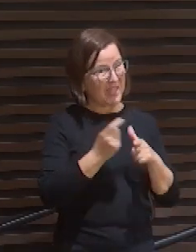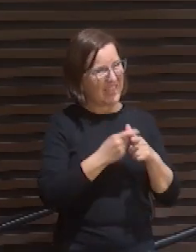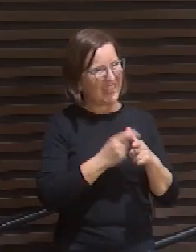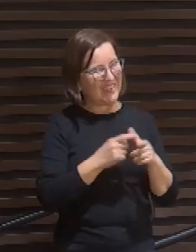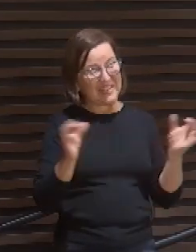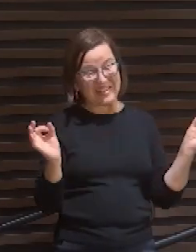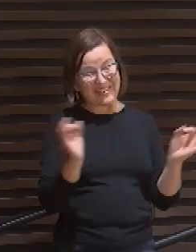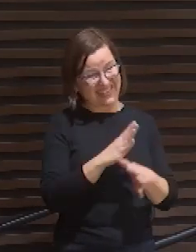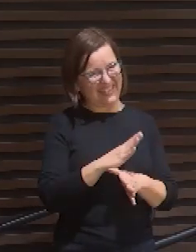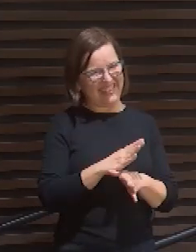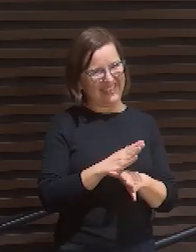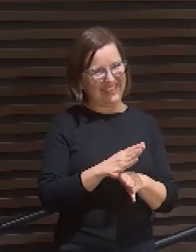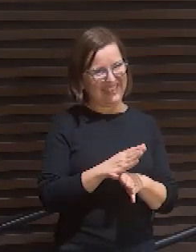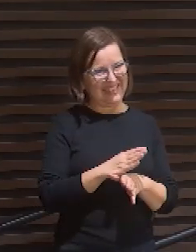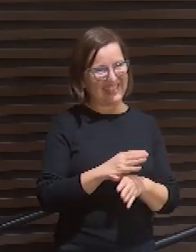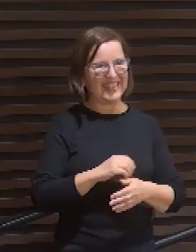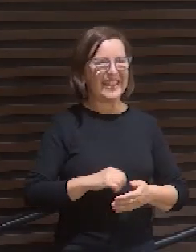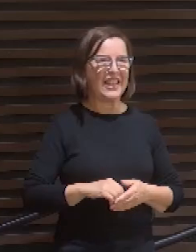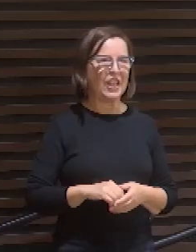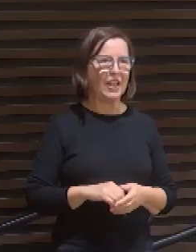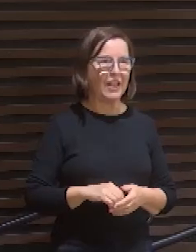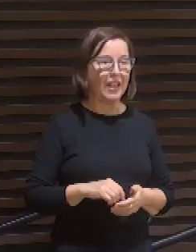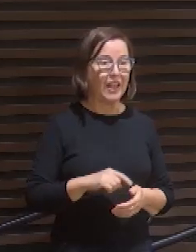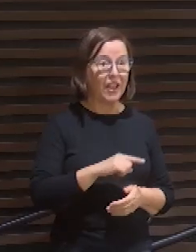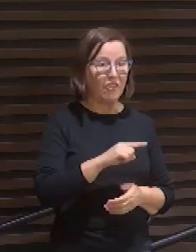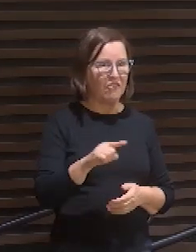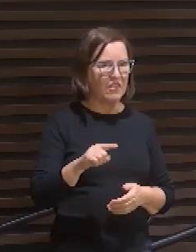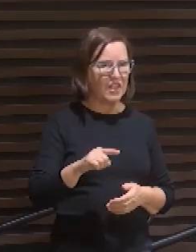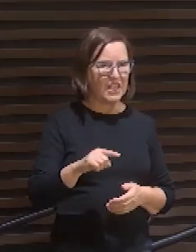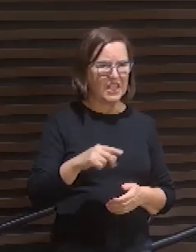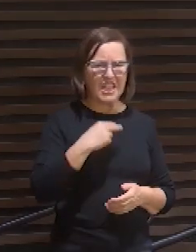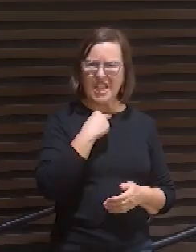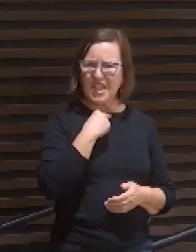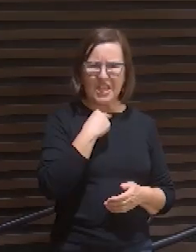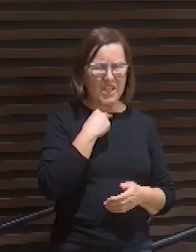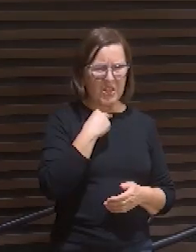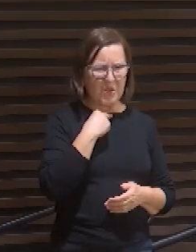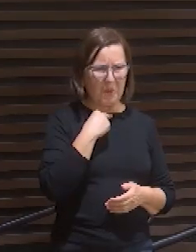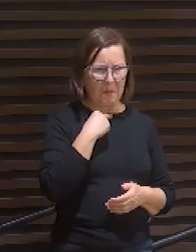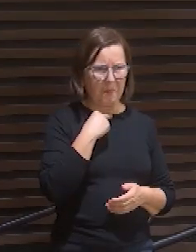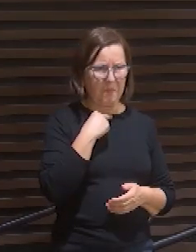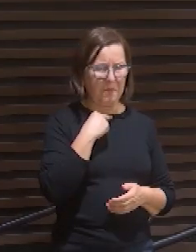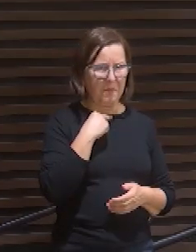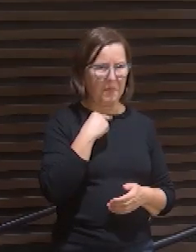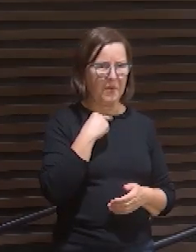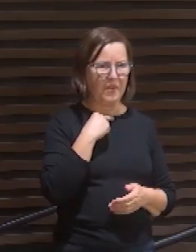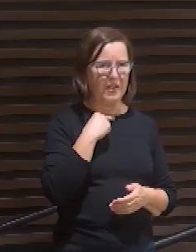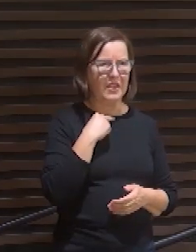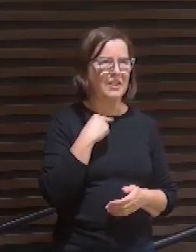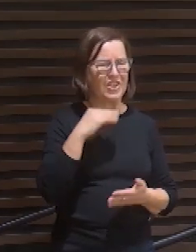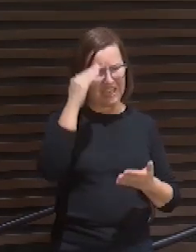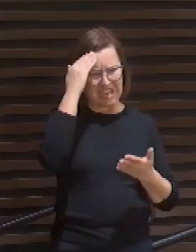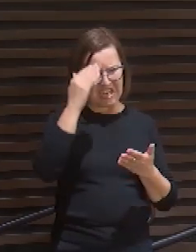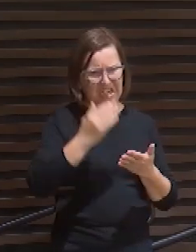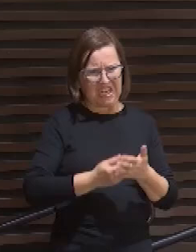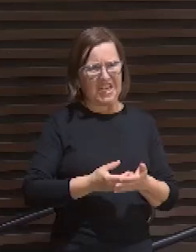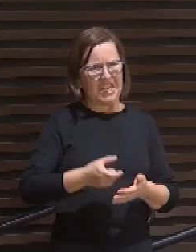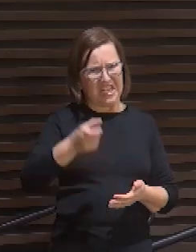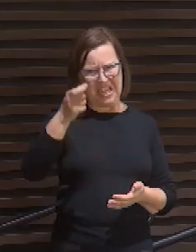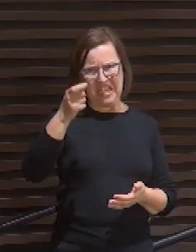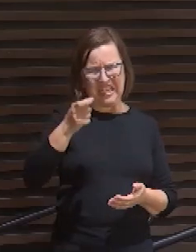Você não pode retroagir agora por causa de uma acusação, porque ele já fez uma obra completa que nos